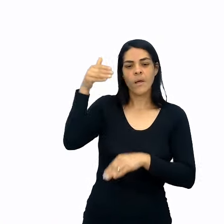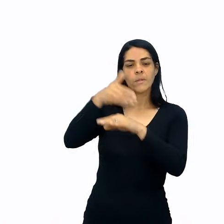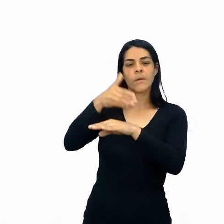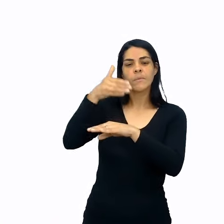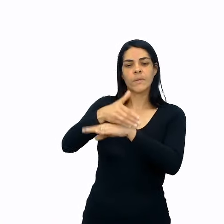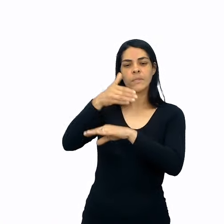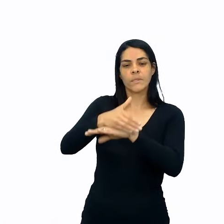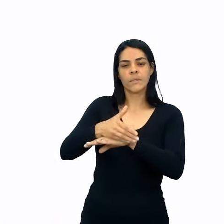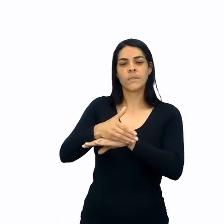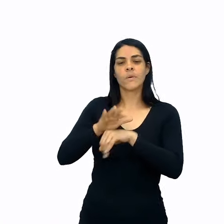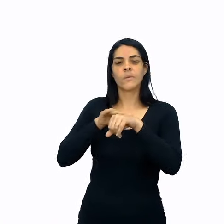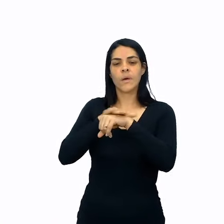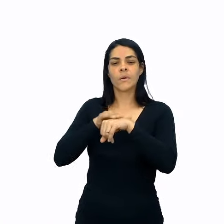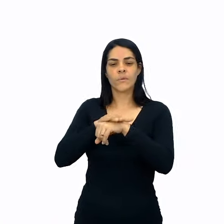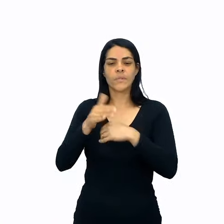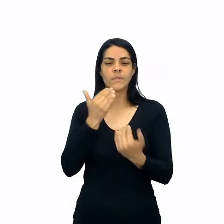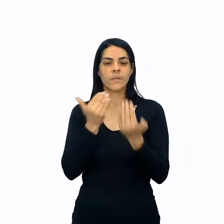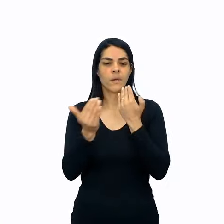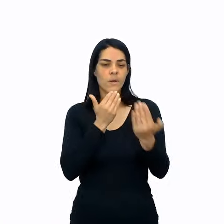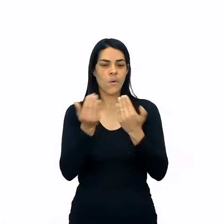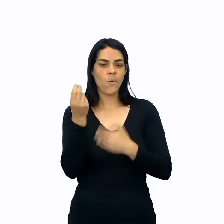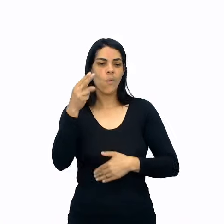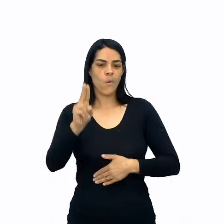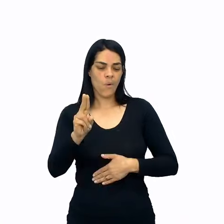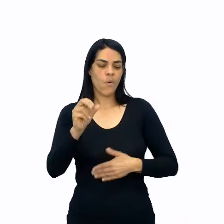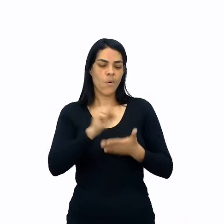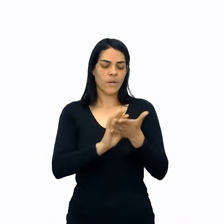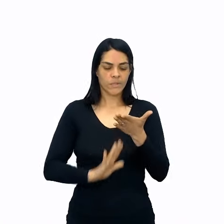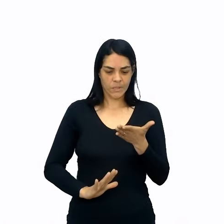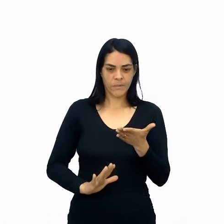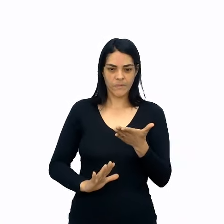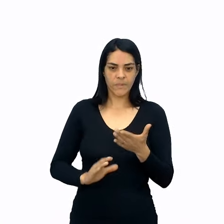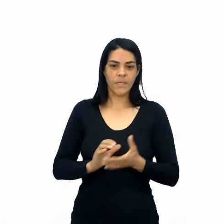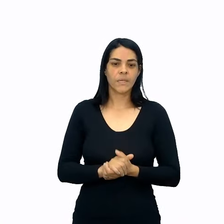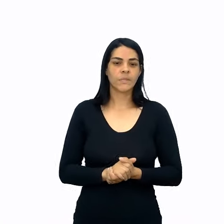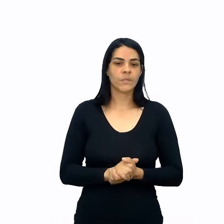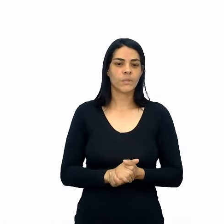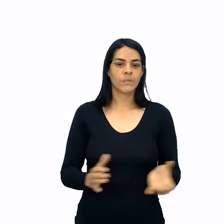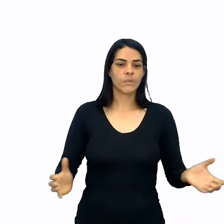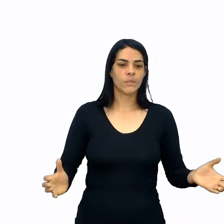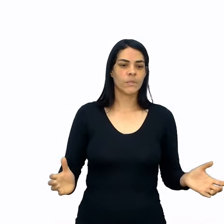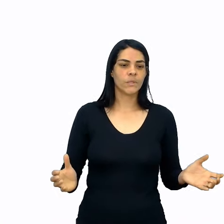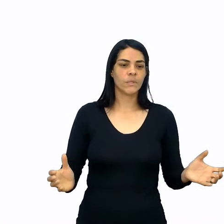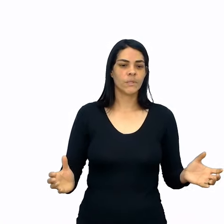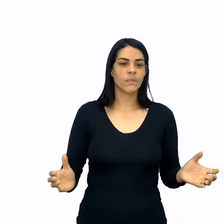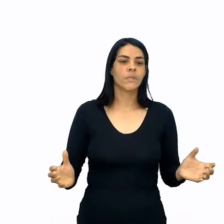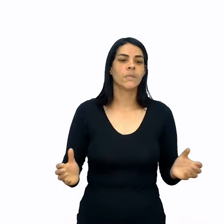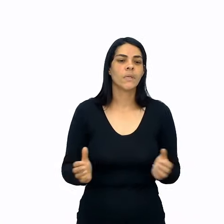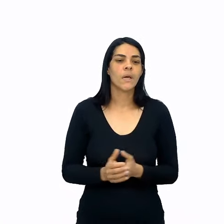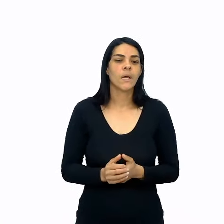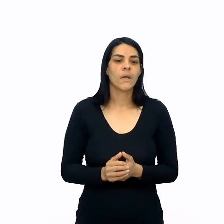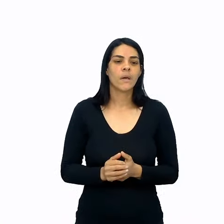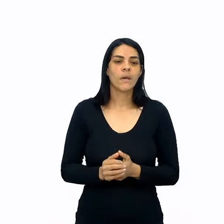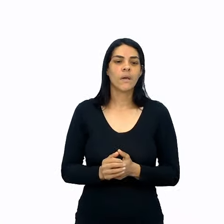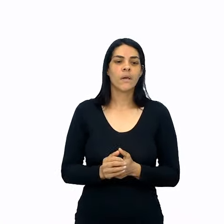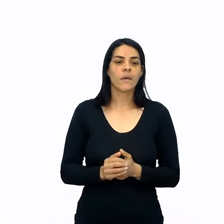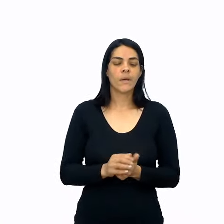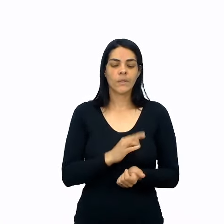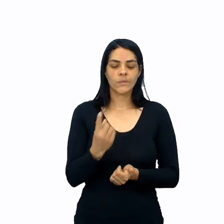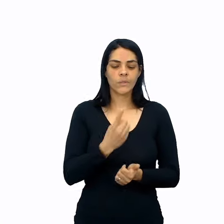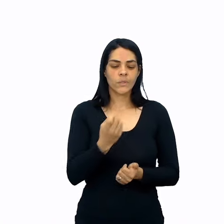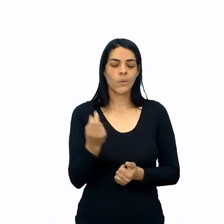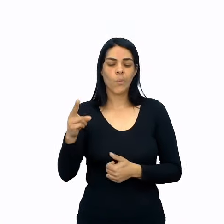conversações ou atividades coletivas. As aulas seis, desculpa, a aula seis, que nós colocamos aqui um